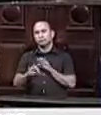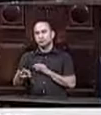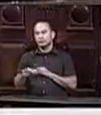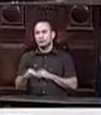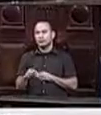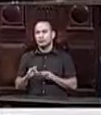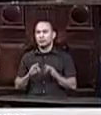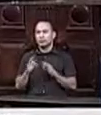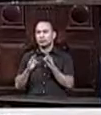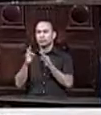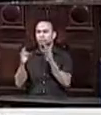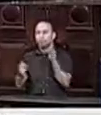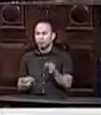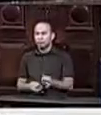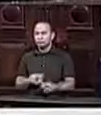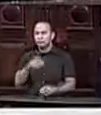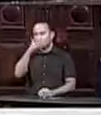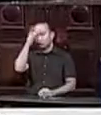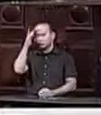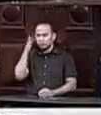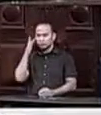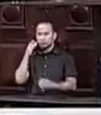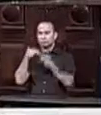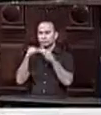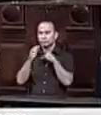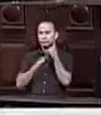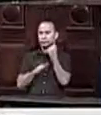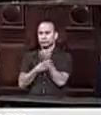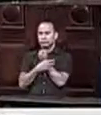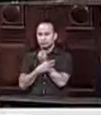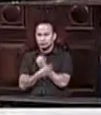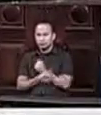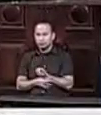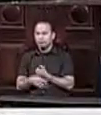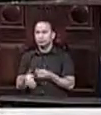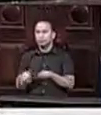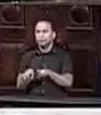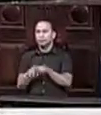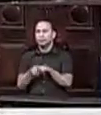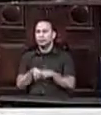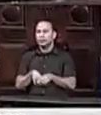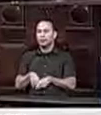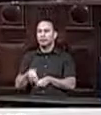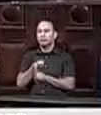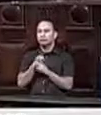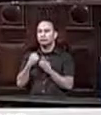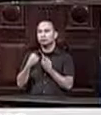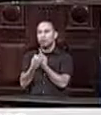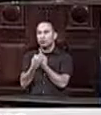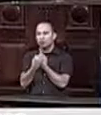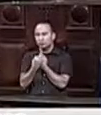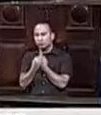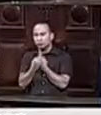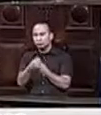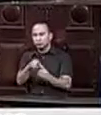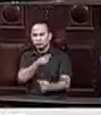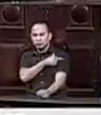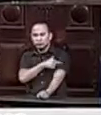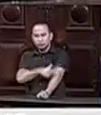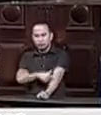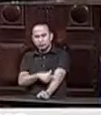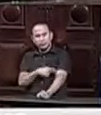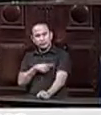terminologia agente de segurança e agente socioeducativo, ter a presença